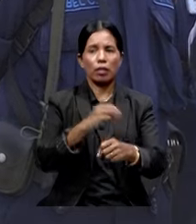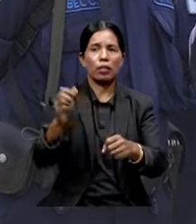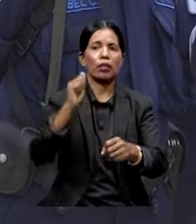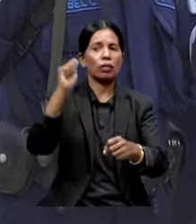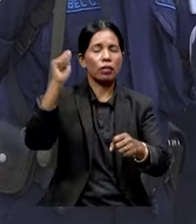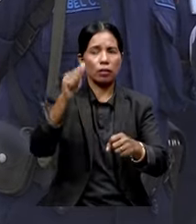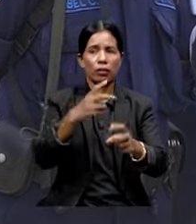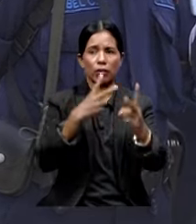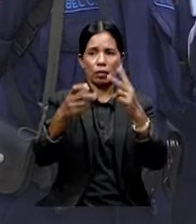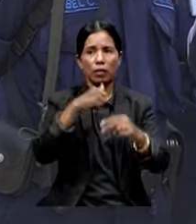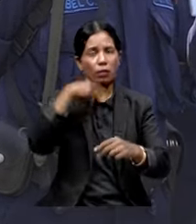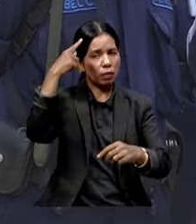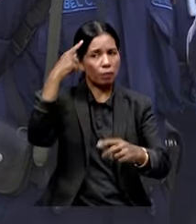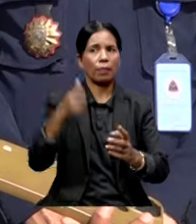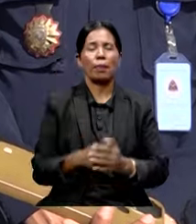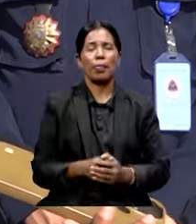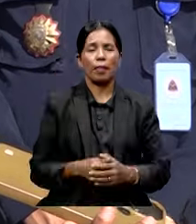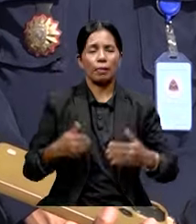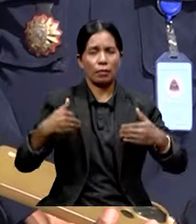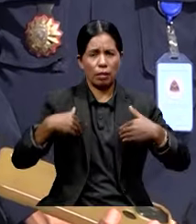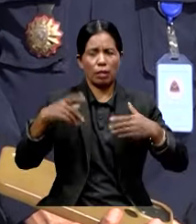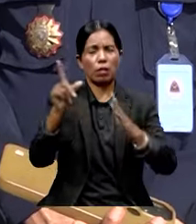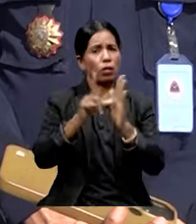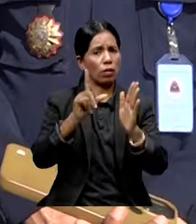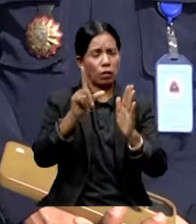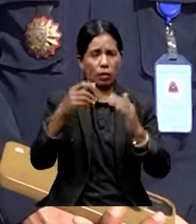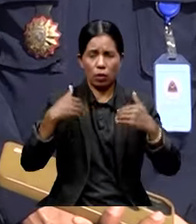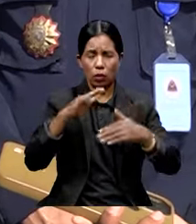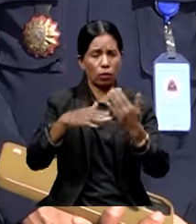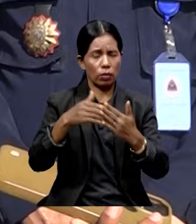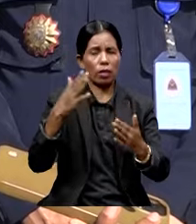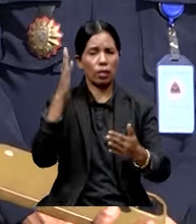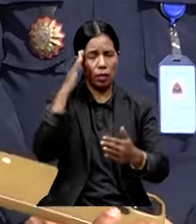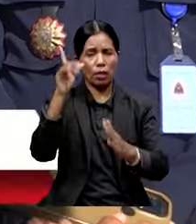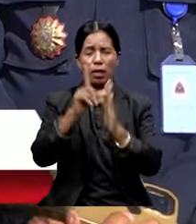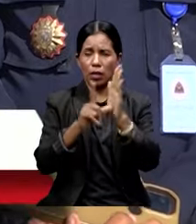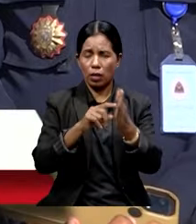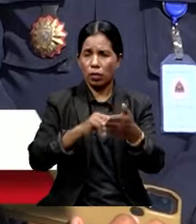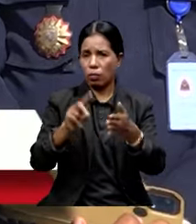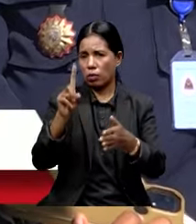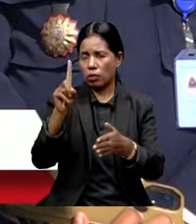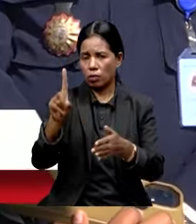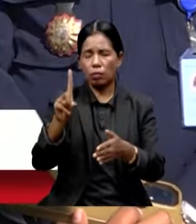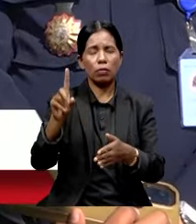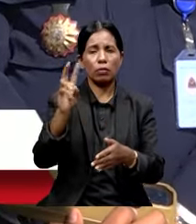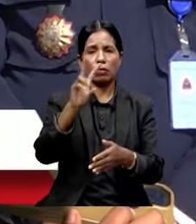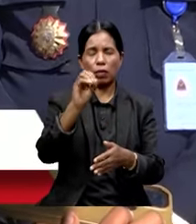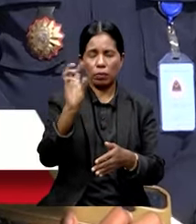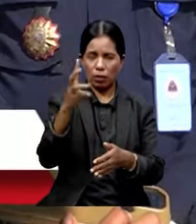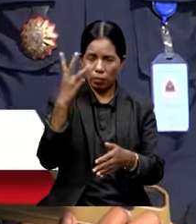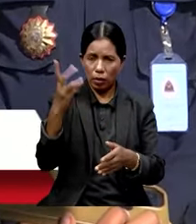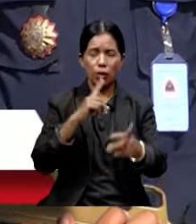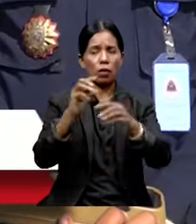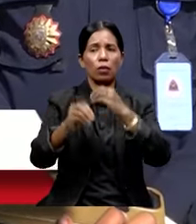Papa Francisco. Outro atene kata ki lei demonstração nya, lei nomor 1/2006, ya nebane hatete kata kuanu qualquer